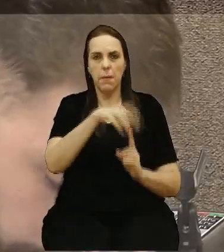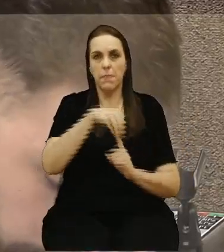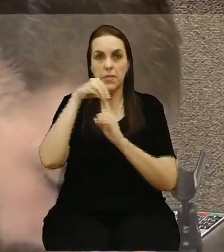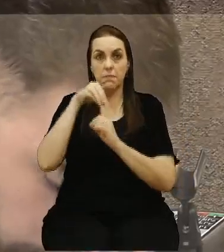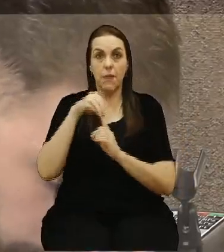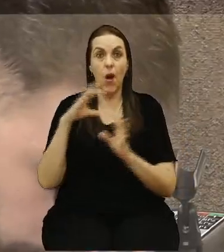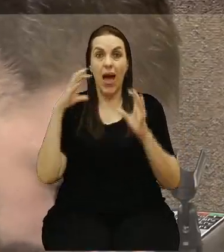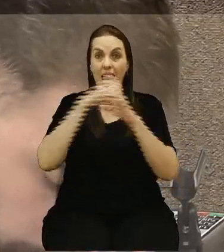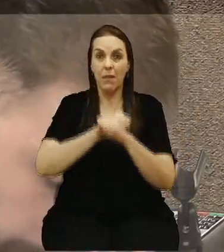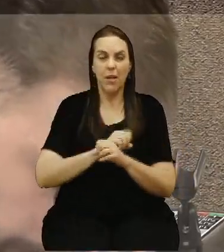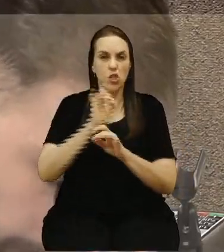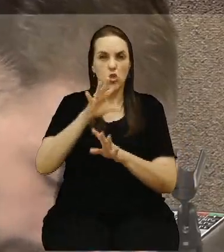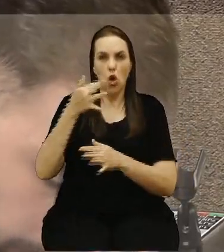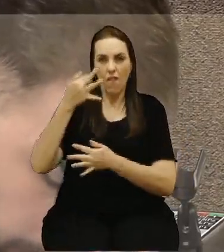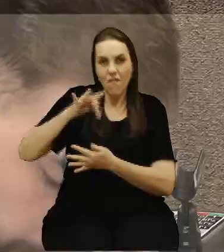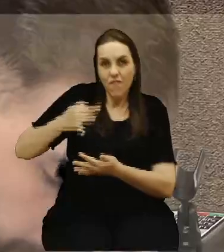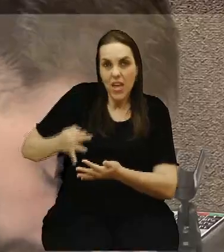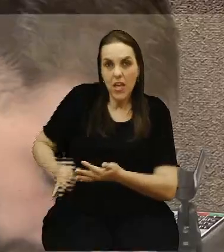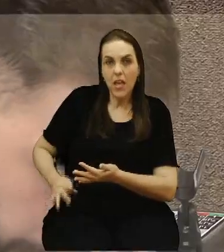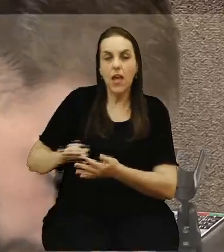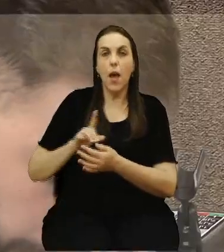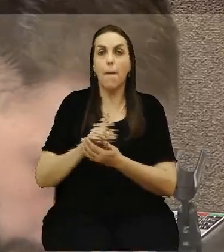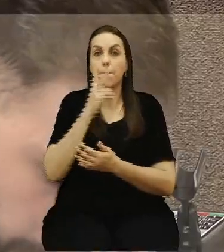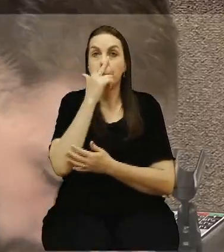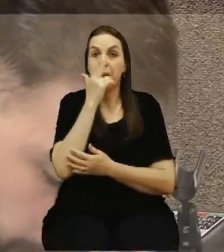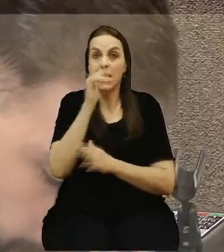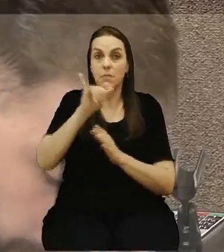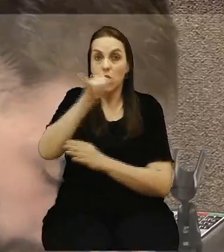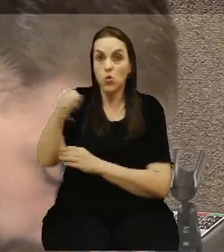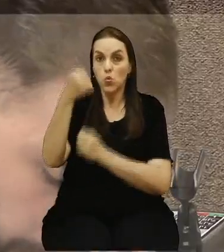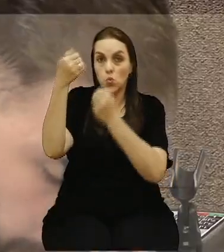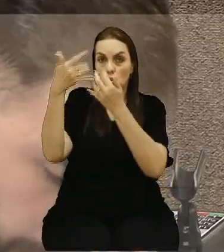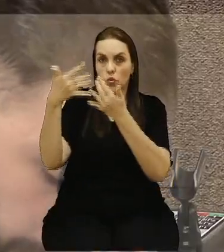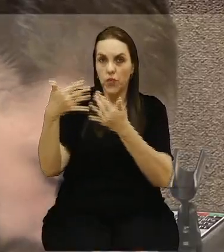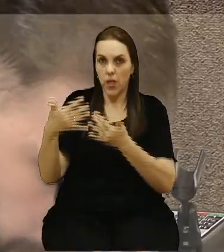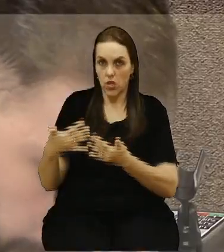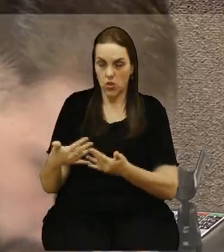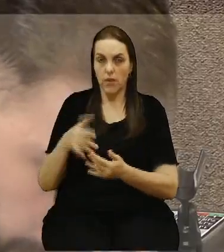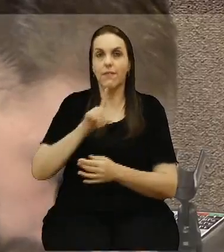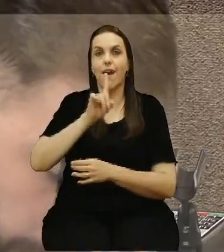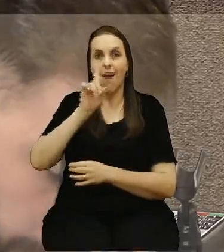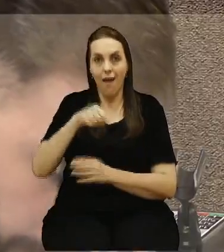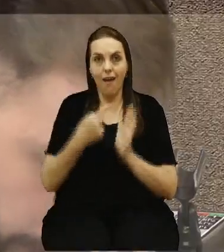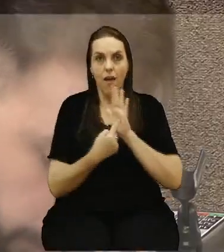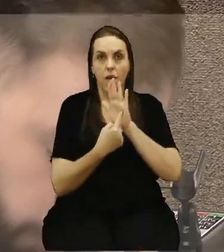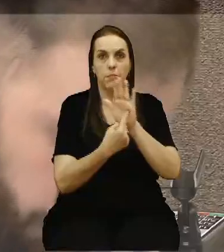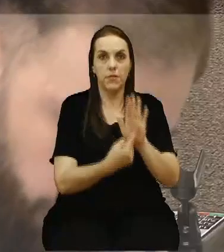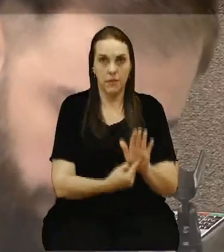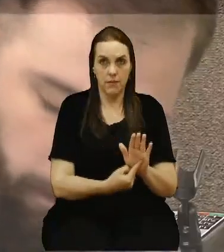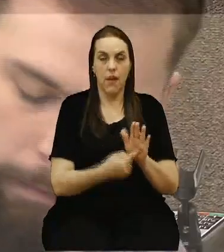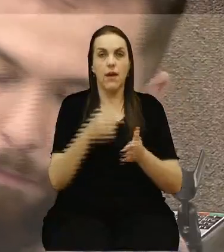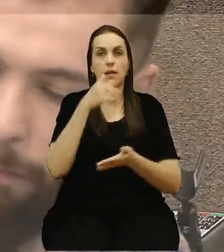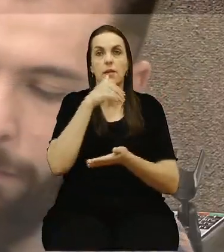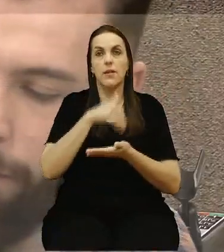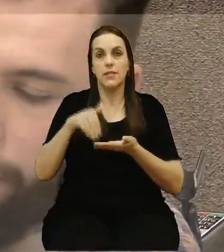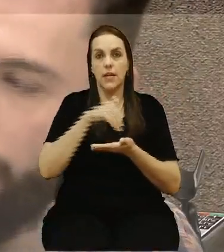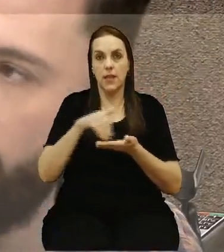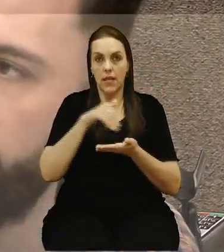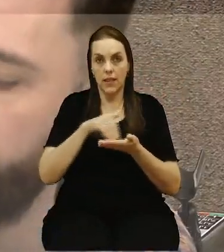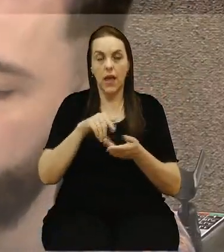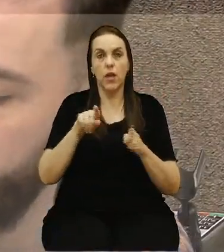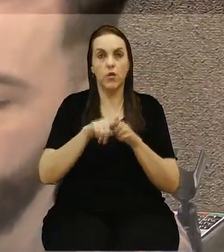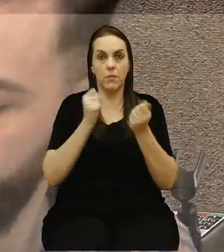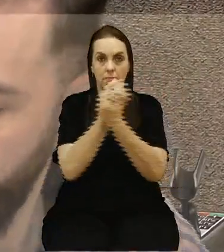animais visivelmente feridos. A mesma justificativa foi apresentada pelo secretário do